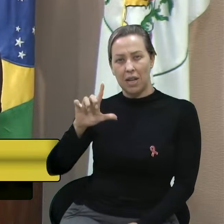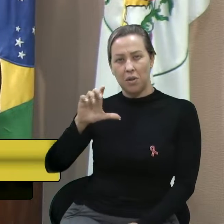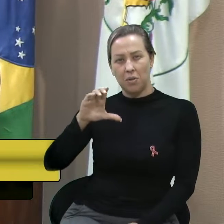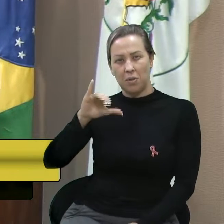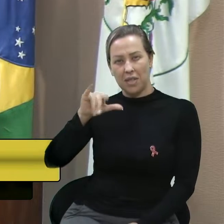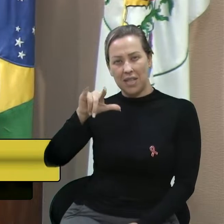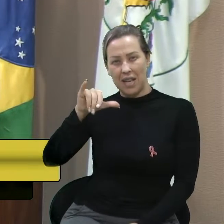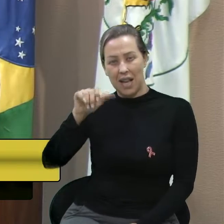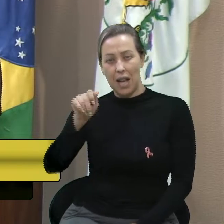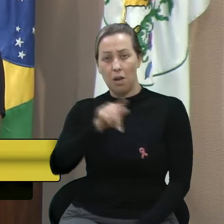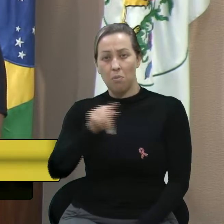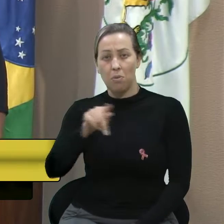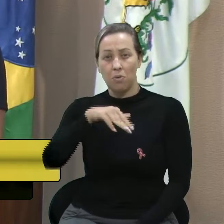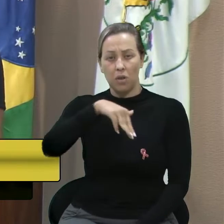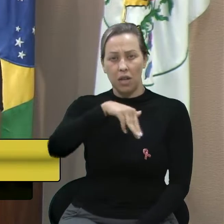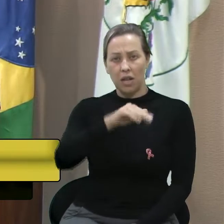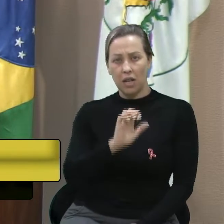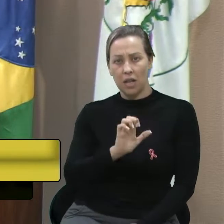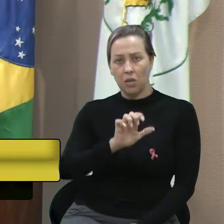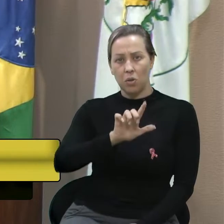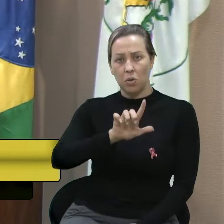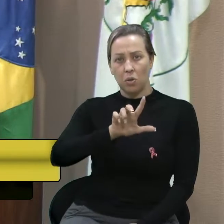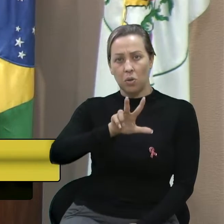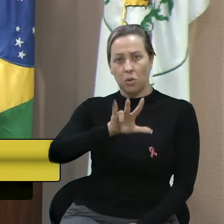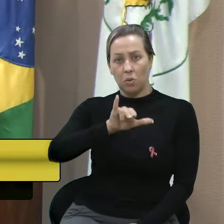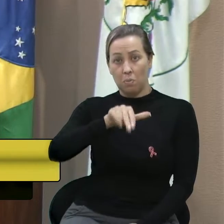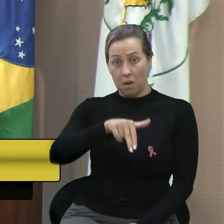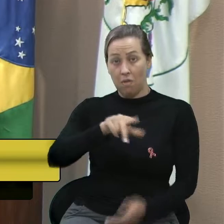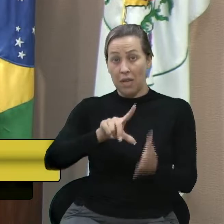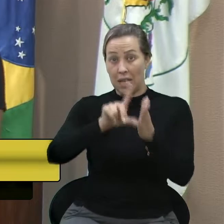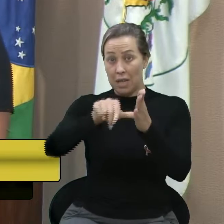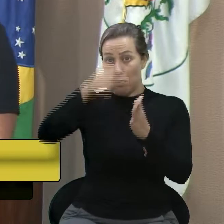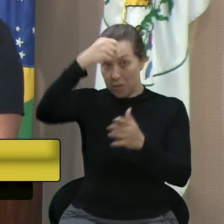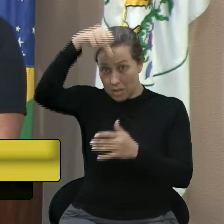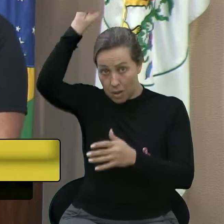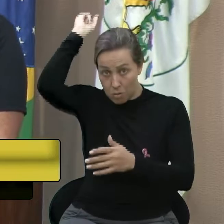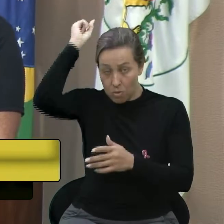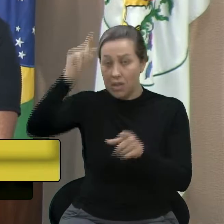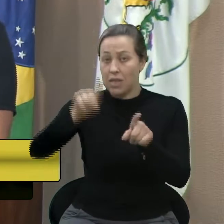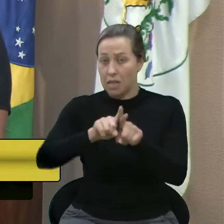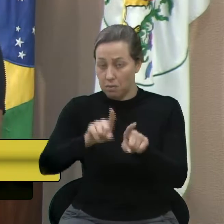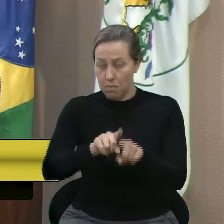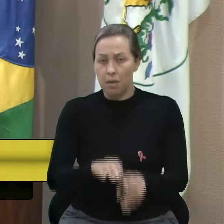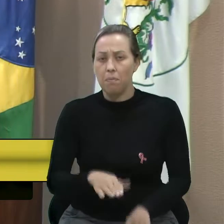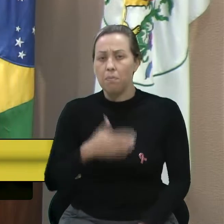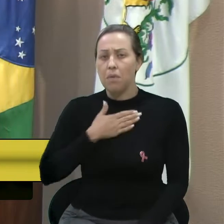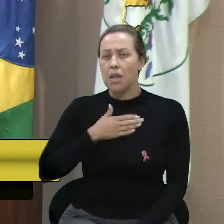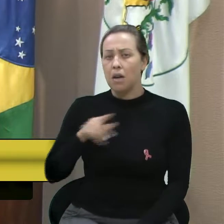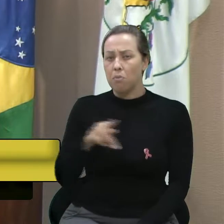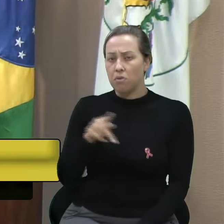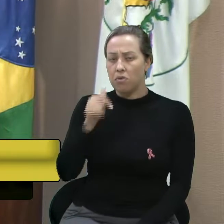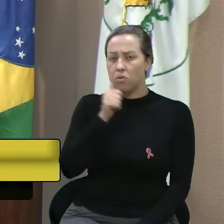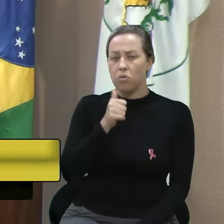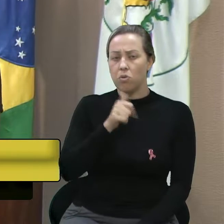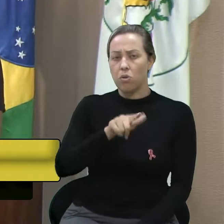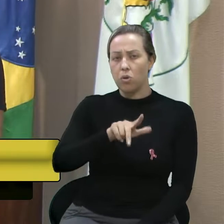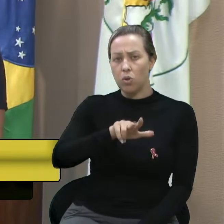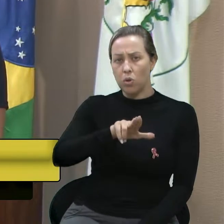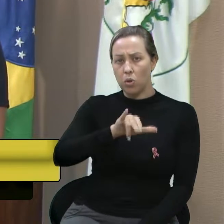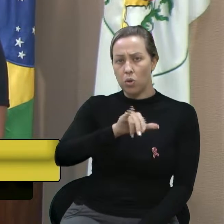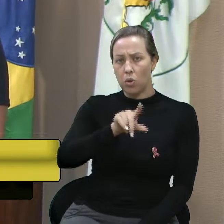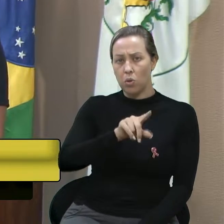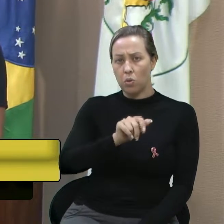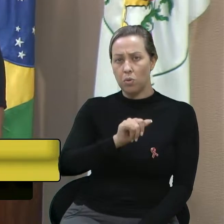foi minha professora no Melvin e também na Universidade de Caxias do Sul, a minha professora Luísa